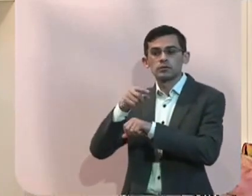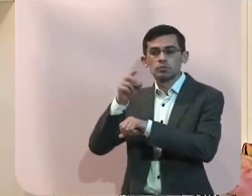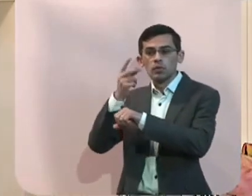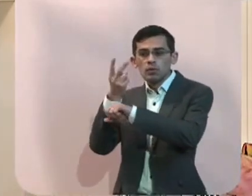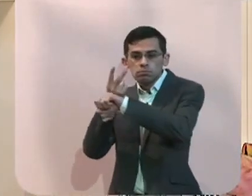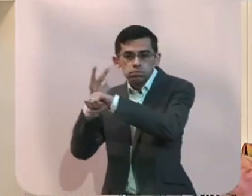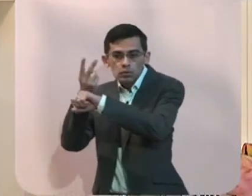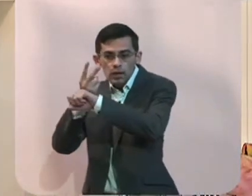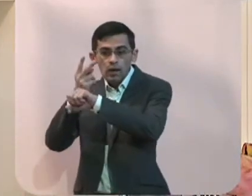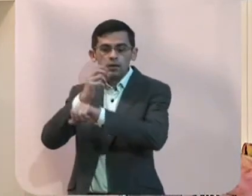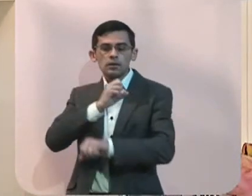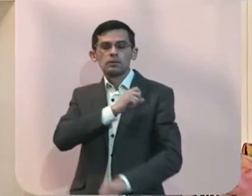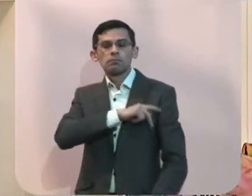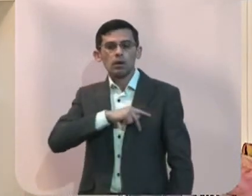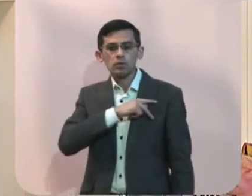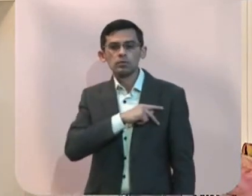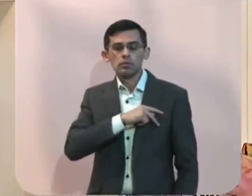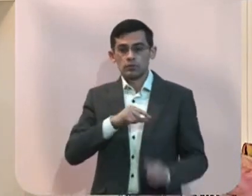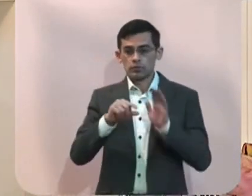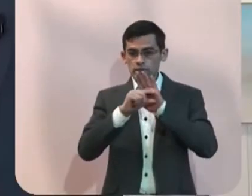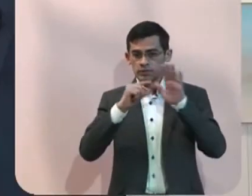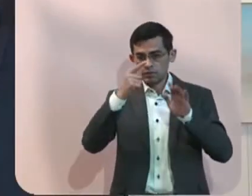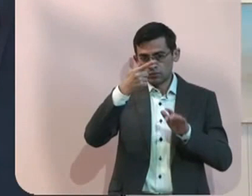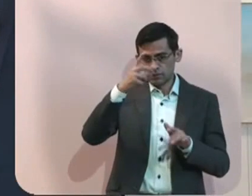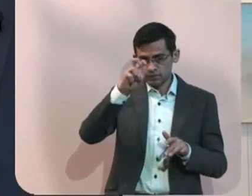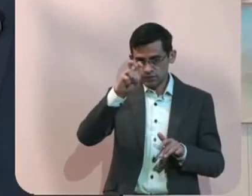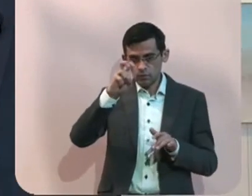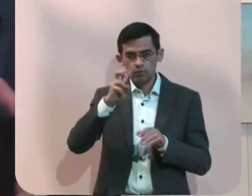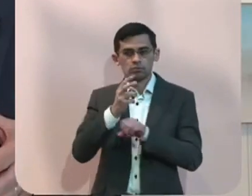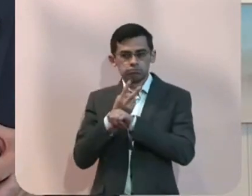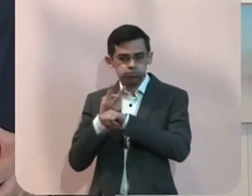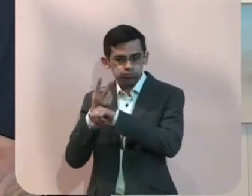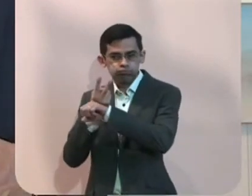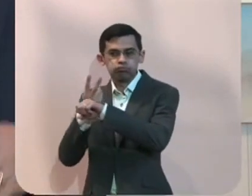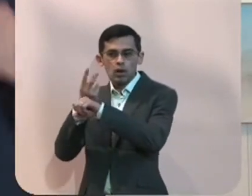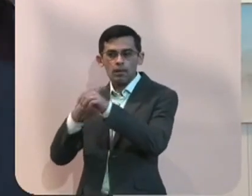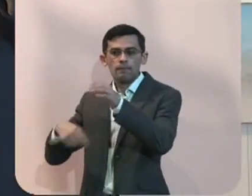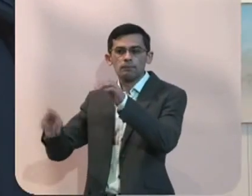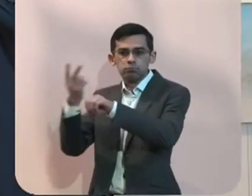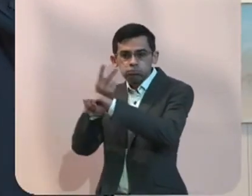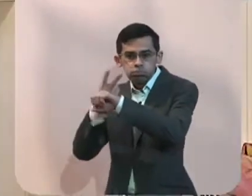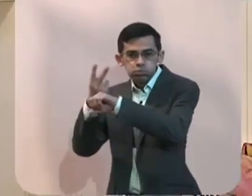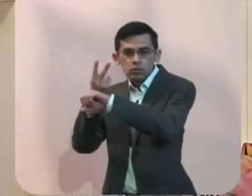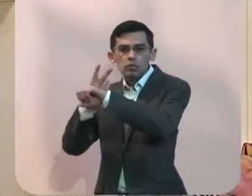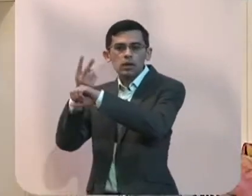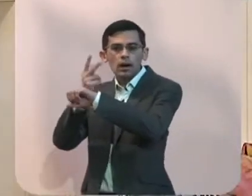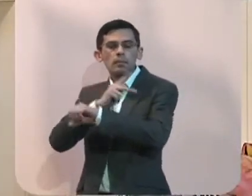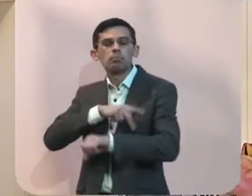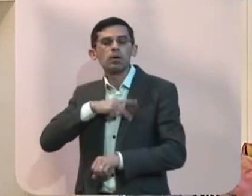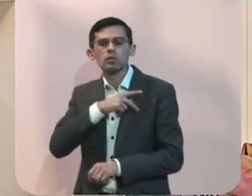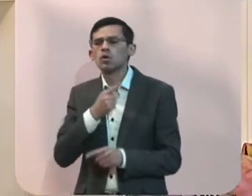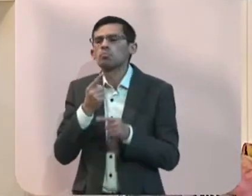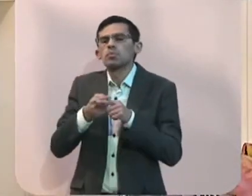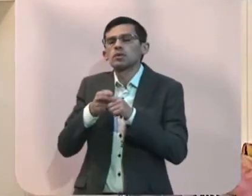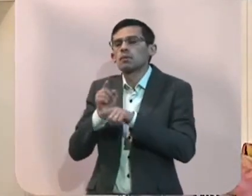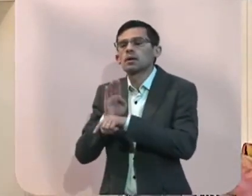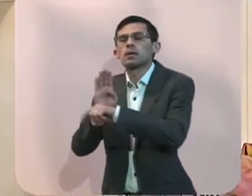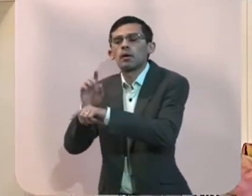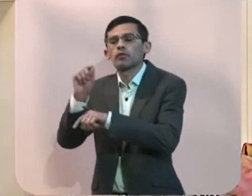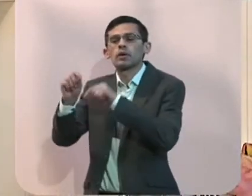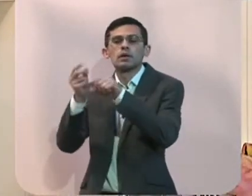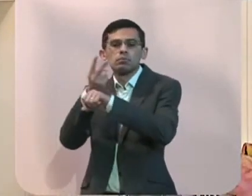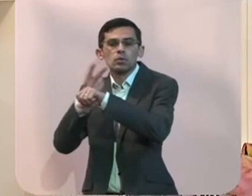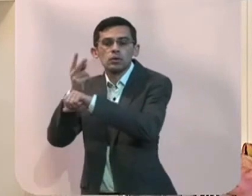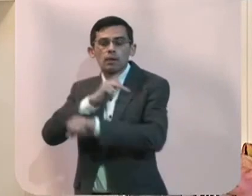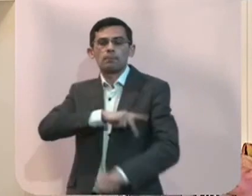Saulo. E eu fico pensando, está lá no versículo 25, então Barnabé foi a Tarso procurar Saulo. Por que Barnabé foi